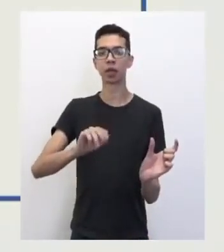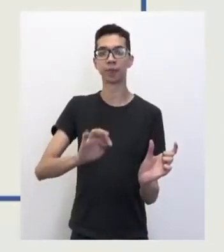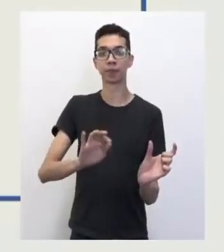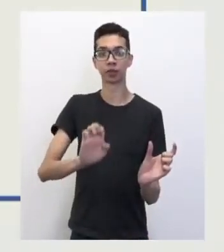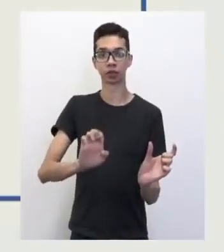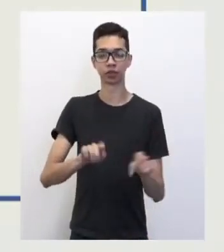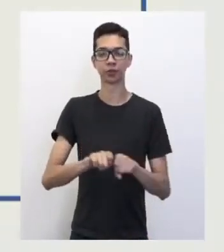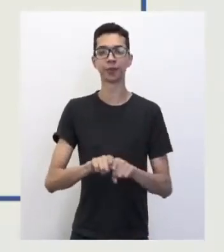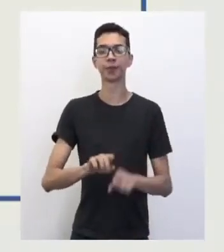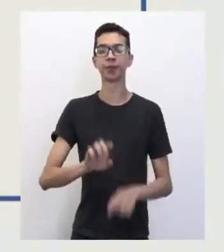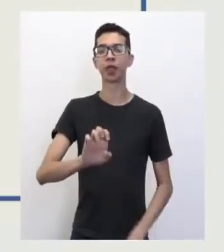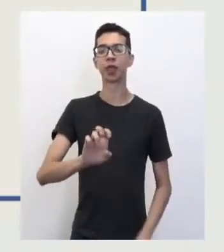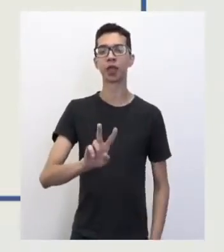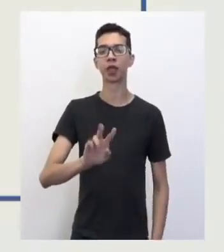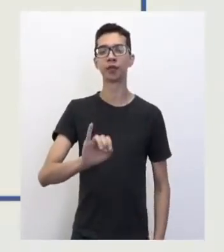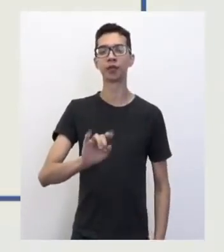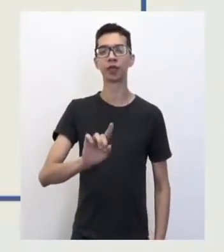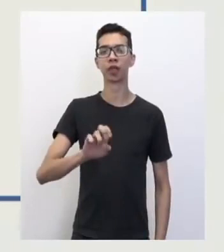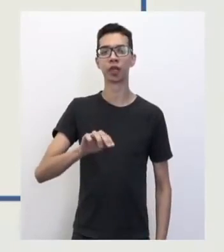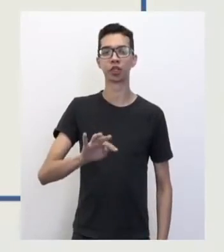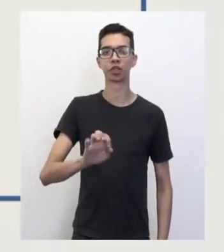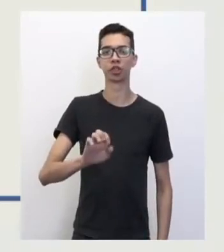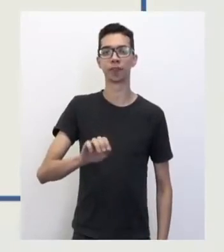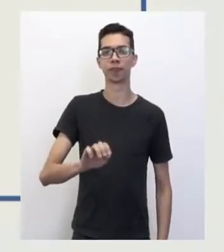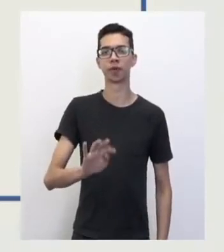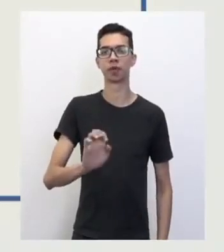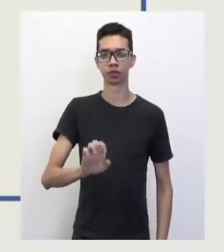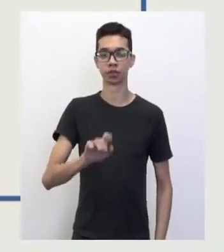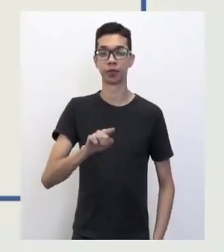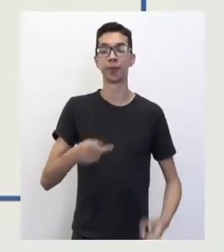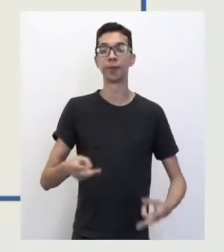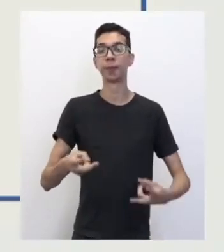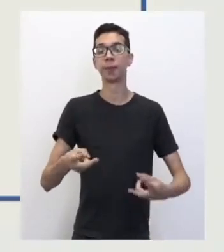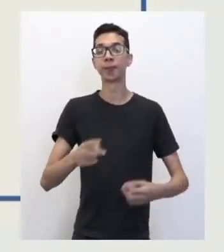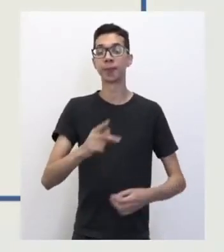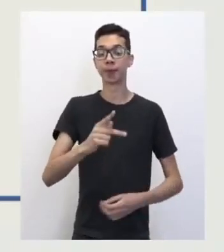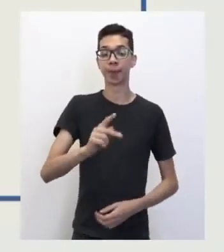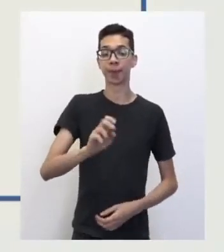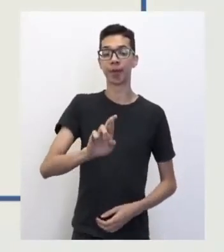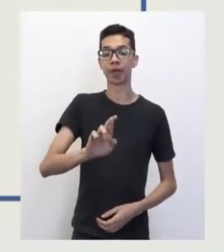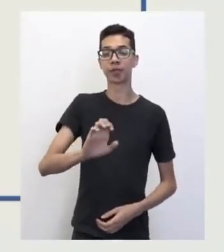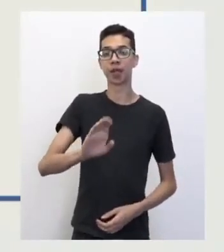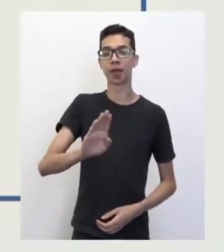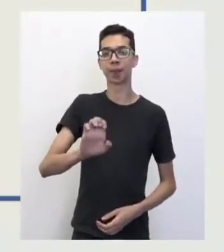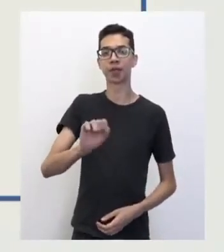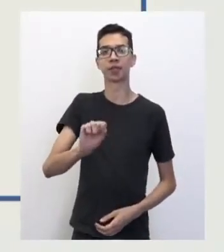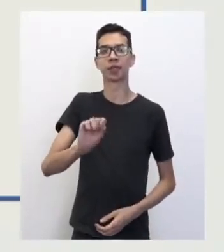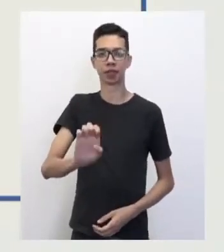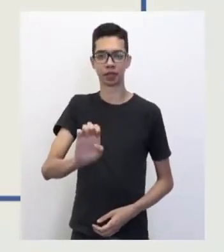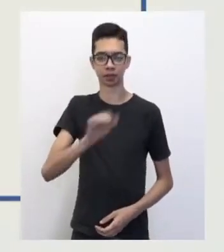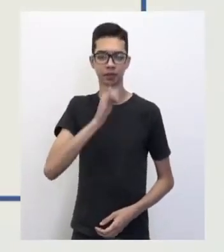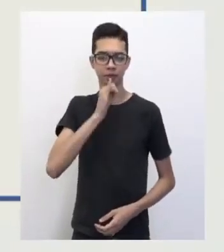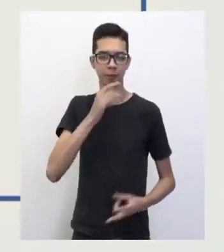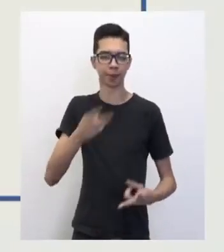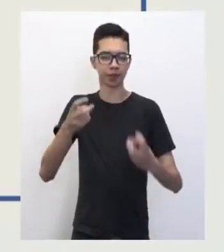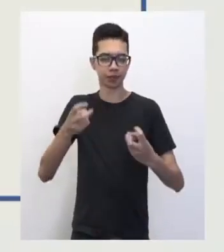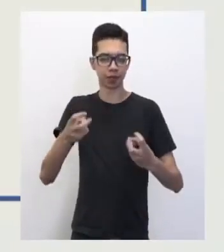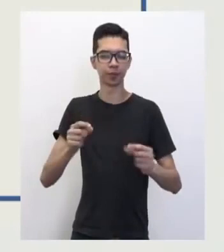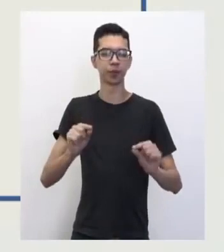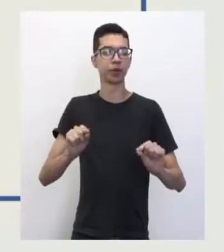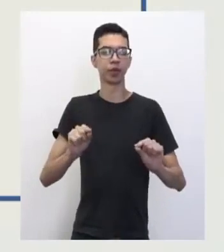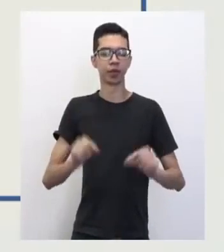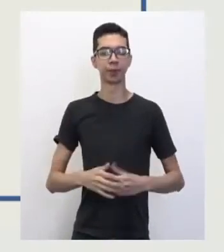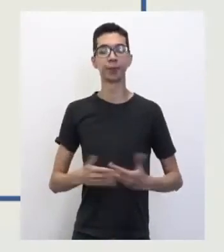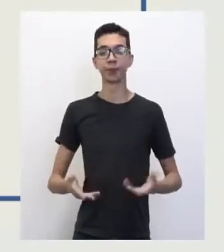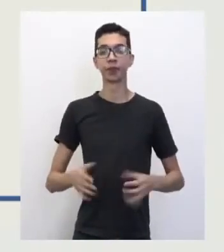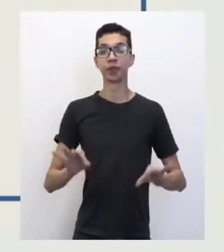evidentemente, percebe-se que, né? Nós estamos reforçando ideias. Então, o certamente e o